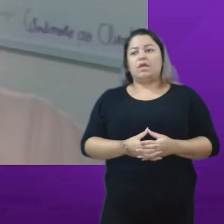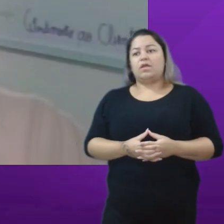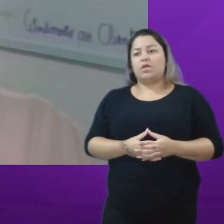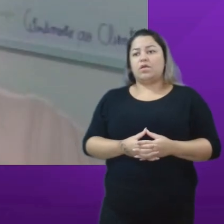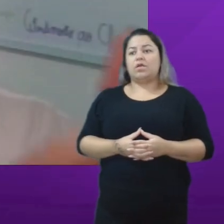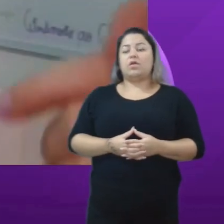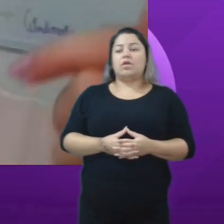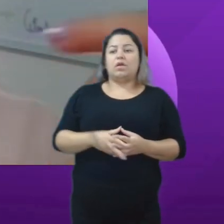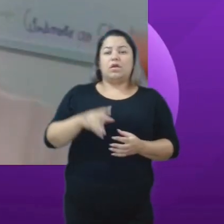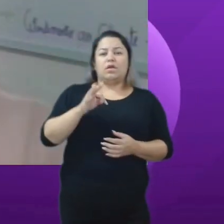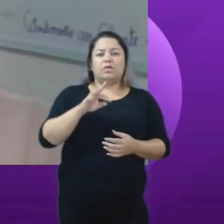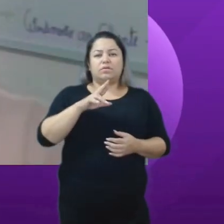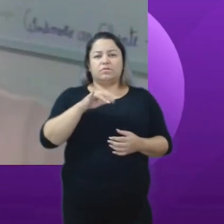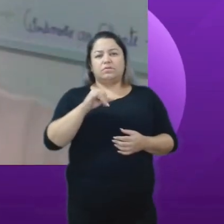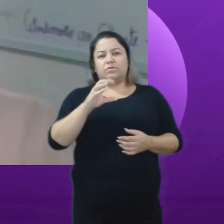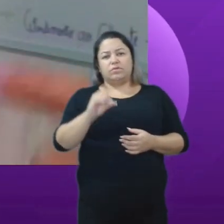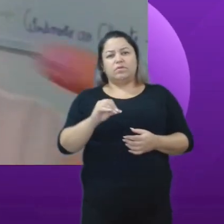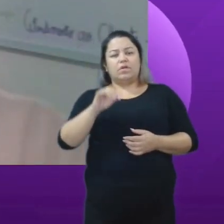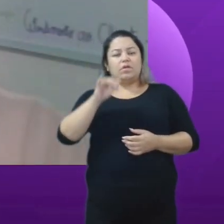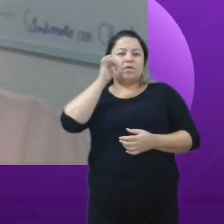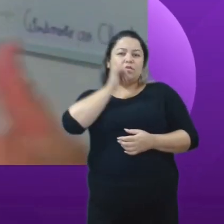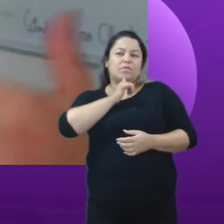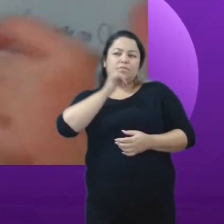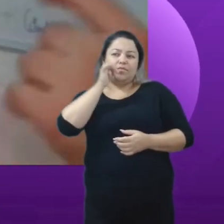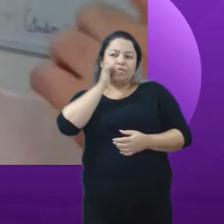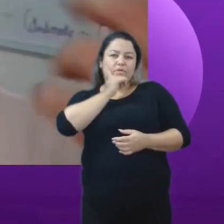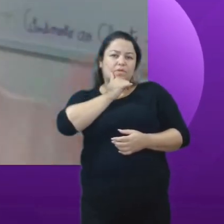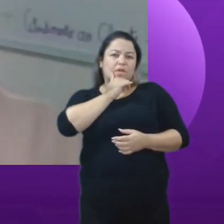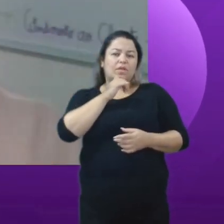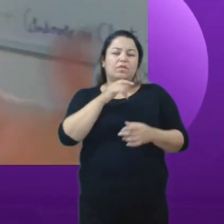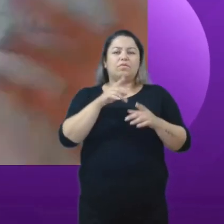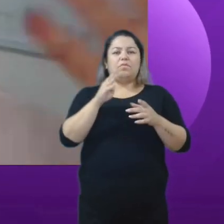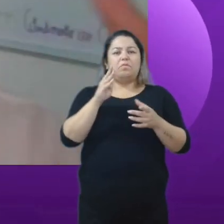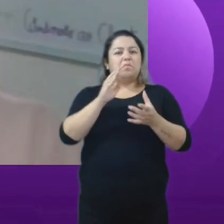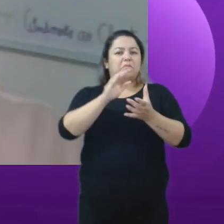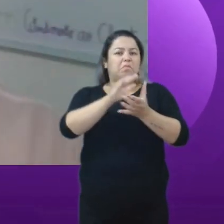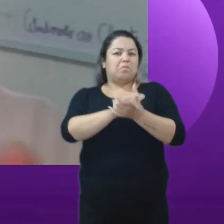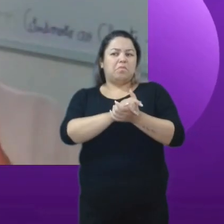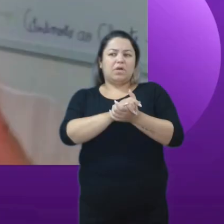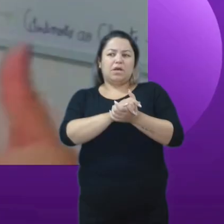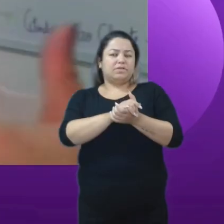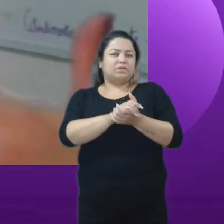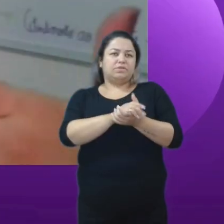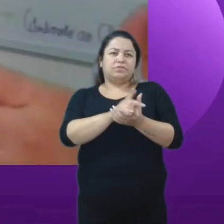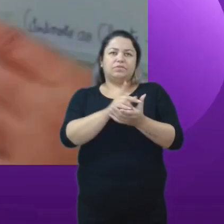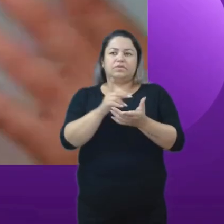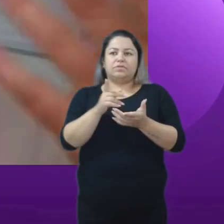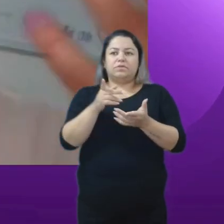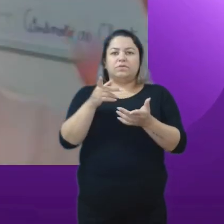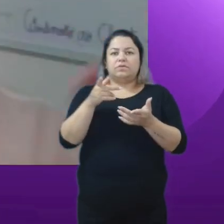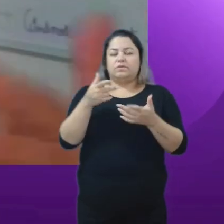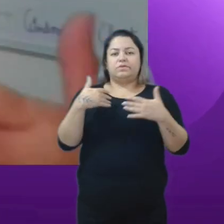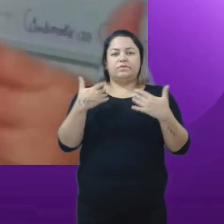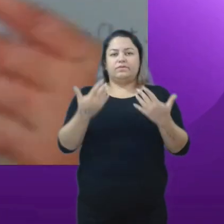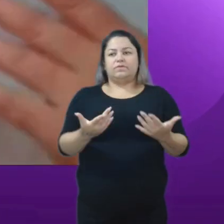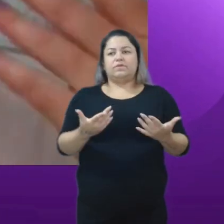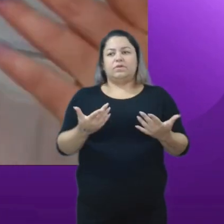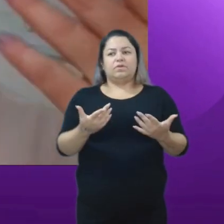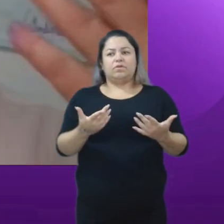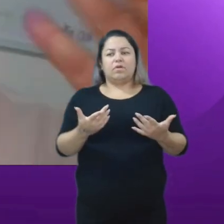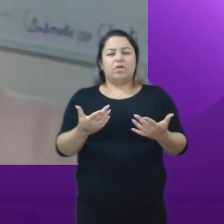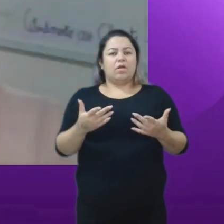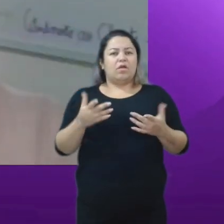daquela francesa que foi vítima do marido, enfim, além de ser